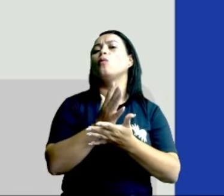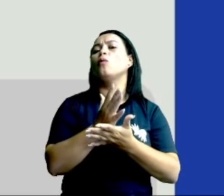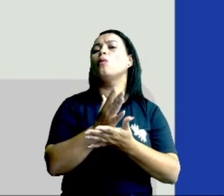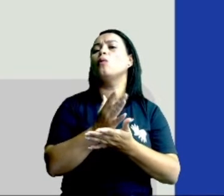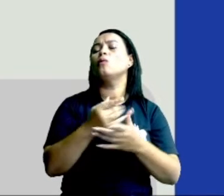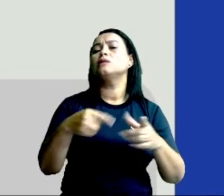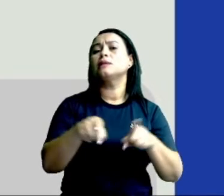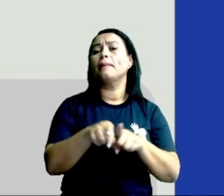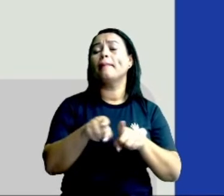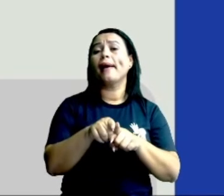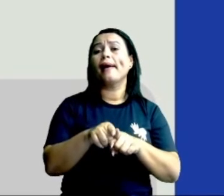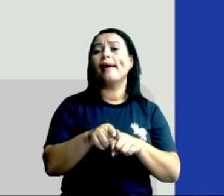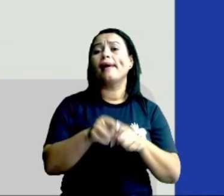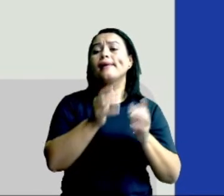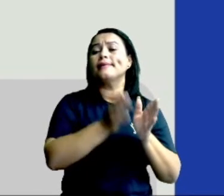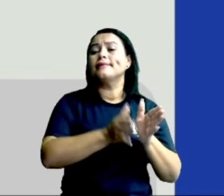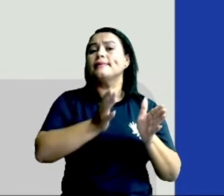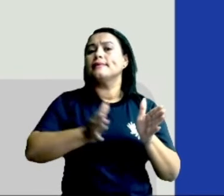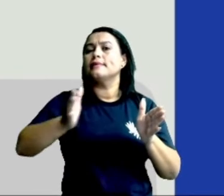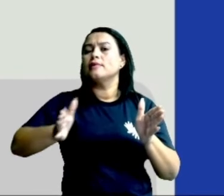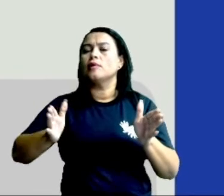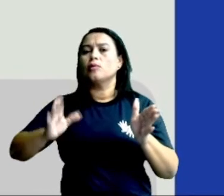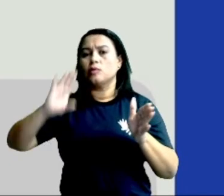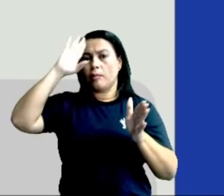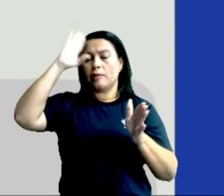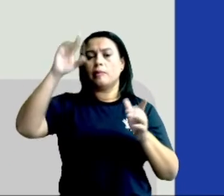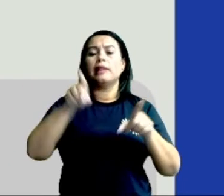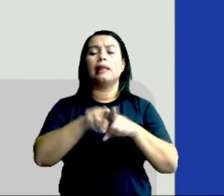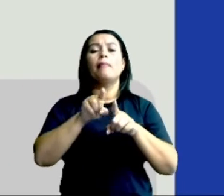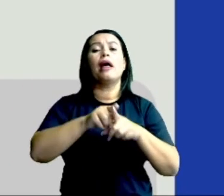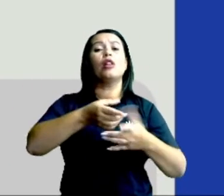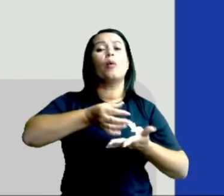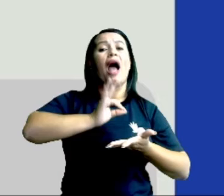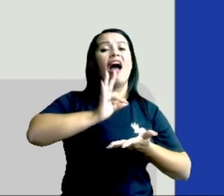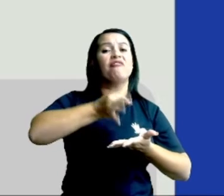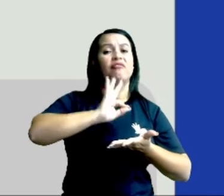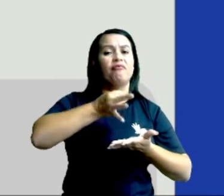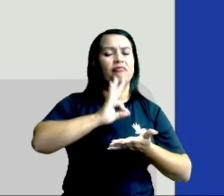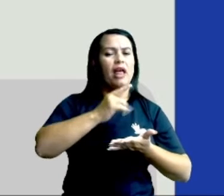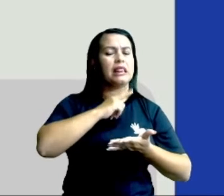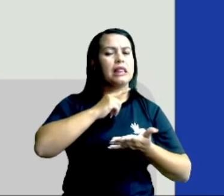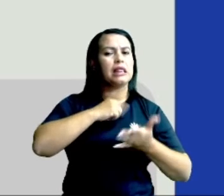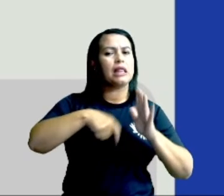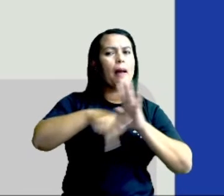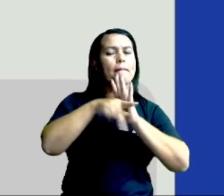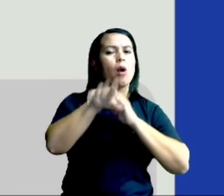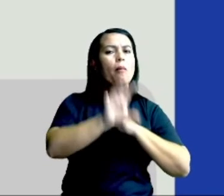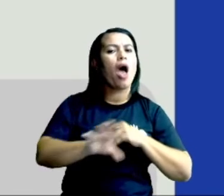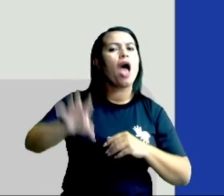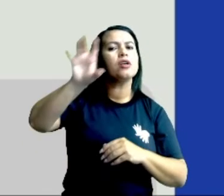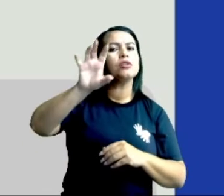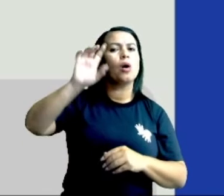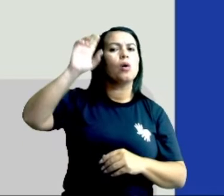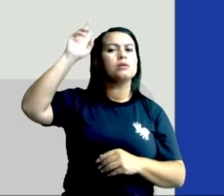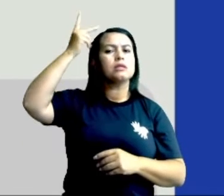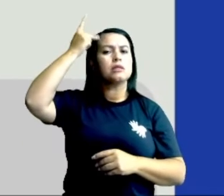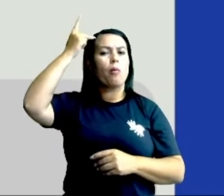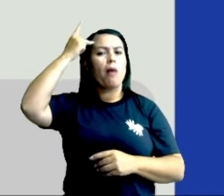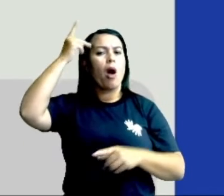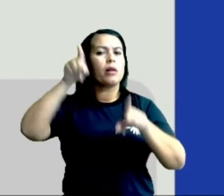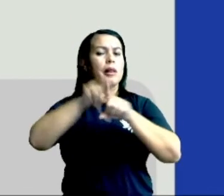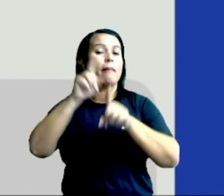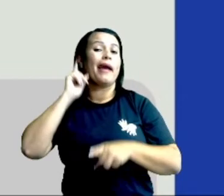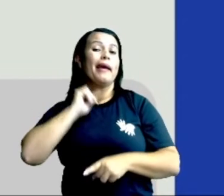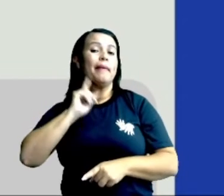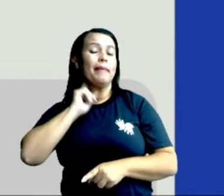o ciclo do café, que era um ciclo muito importante, né? Ali na região de São Paulo, Minas Gerais. E aí a gente tinha